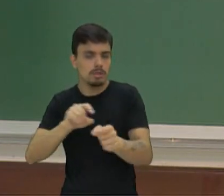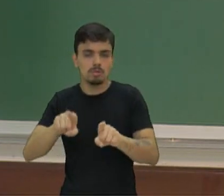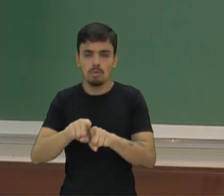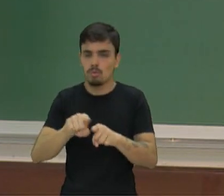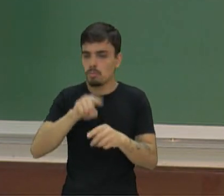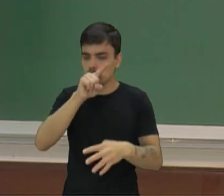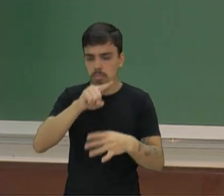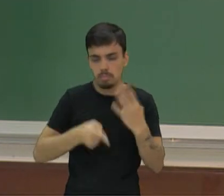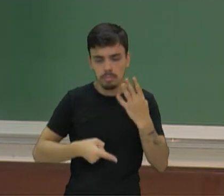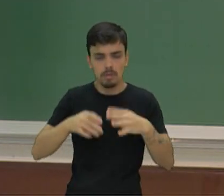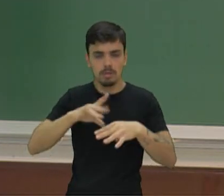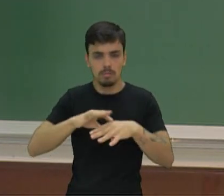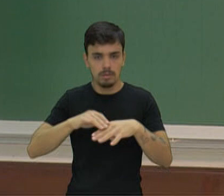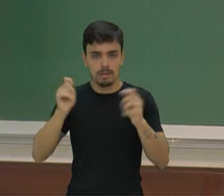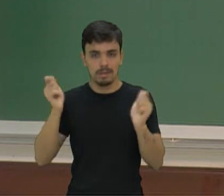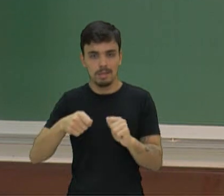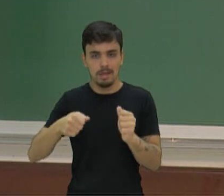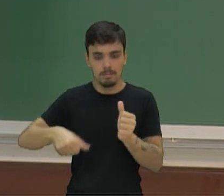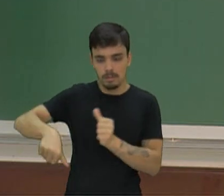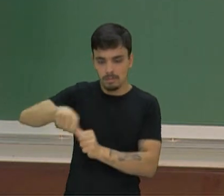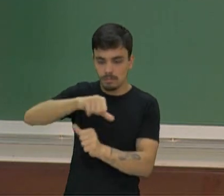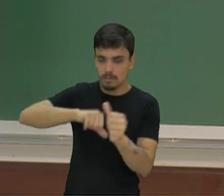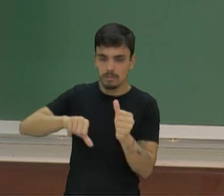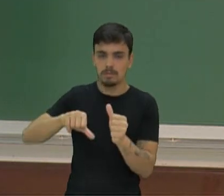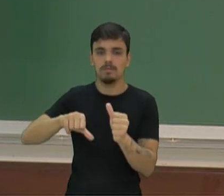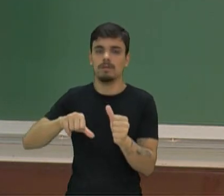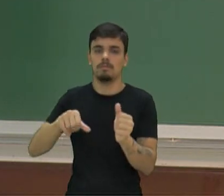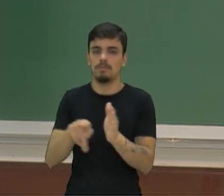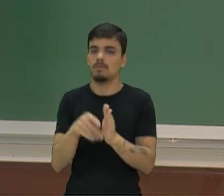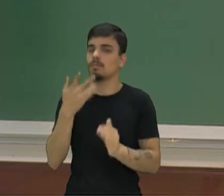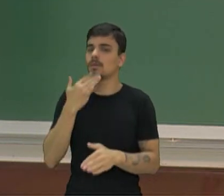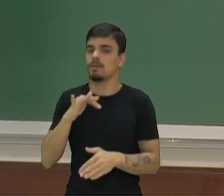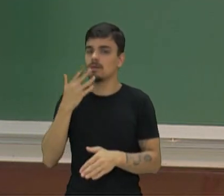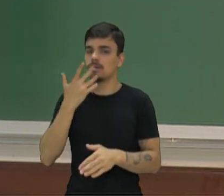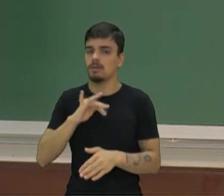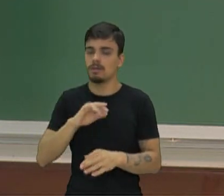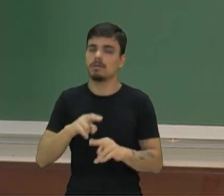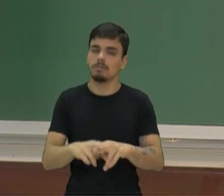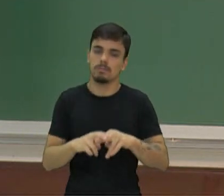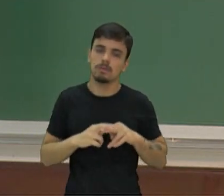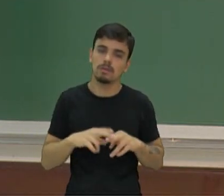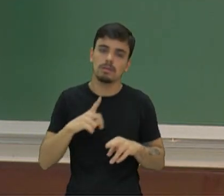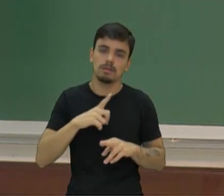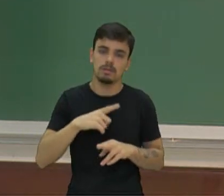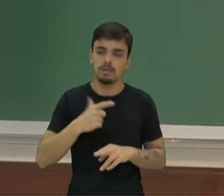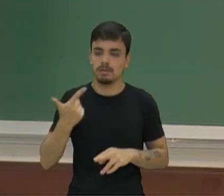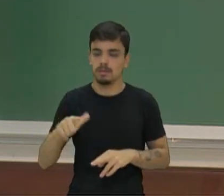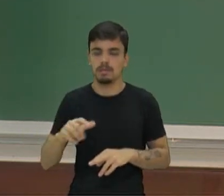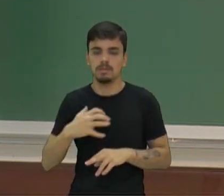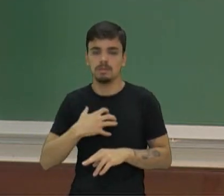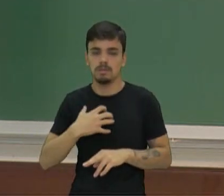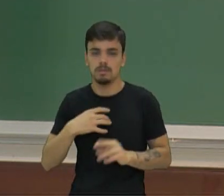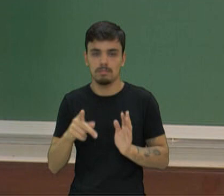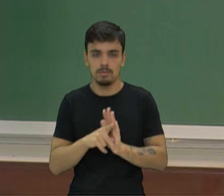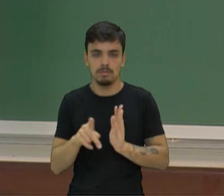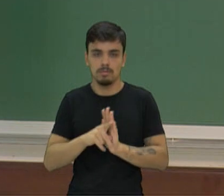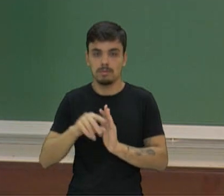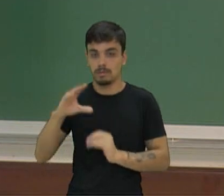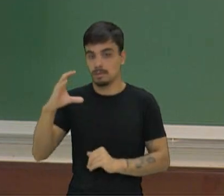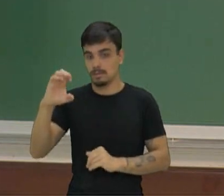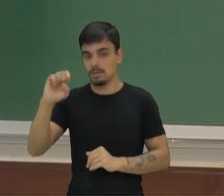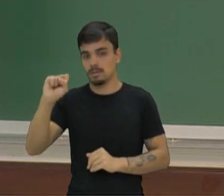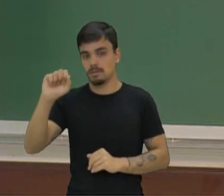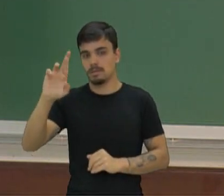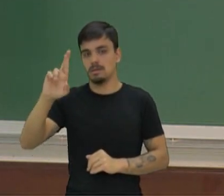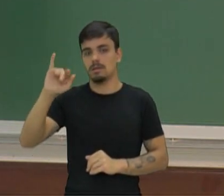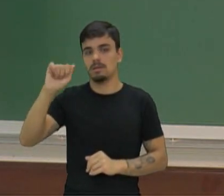que pode vir a contaminar a criança. Então, parte-se para esse tipo de estratégia que seria o parto cesariano. Então,